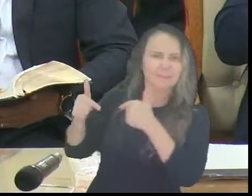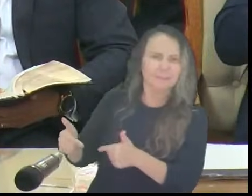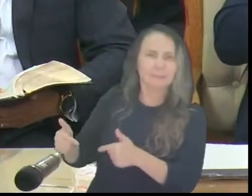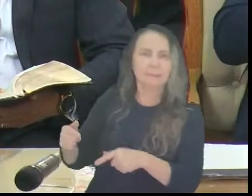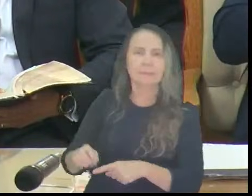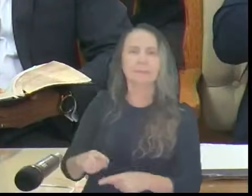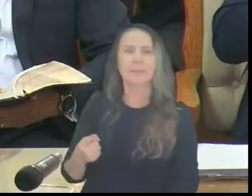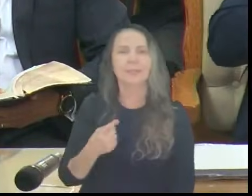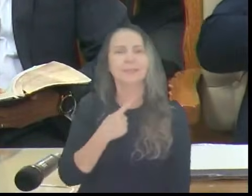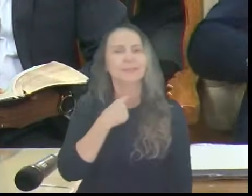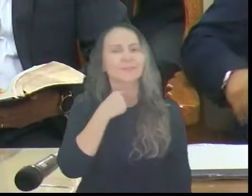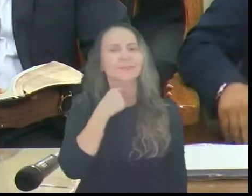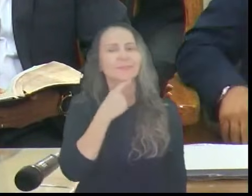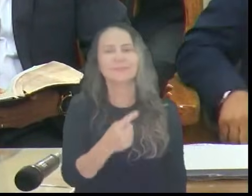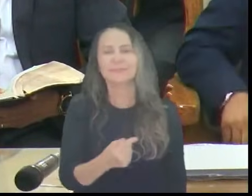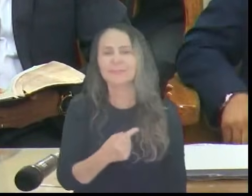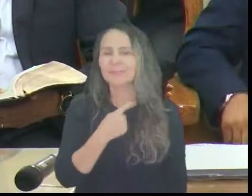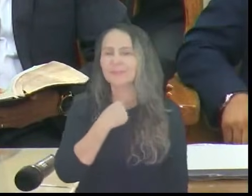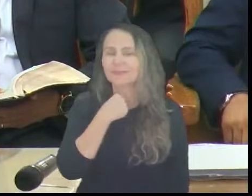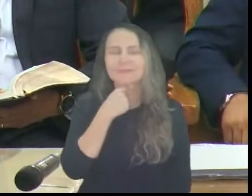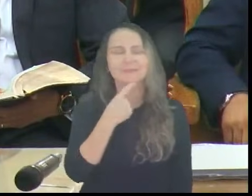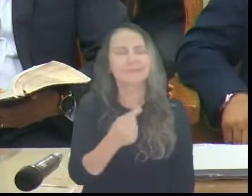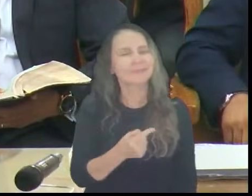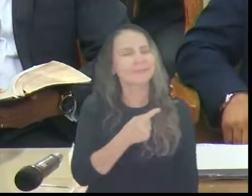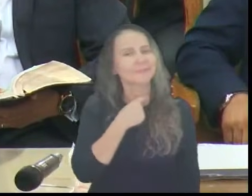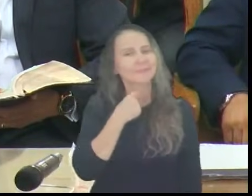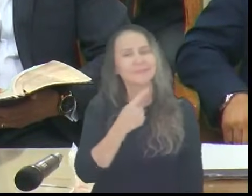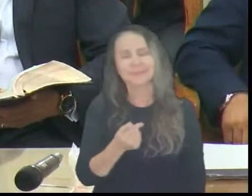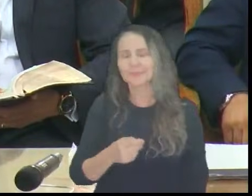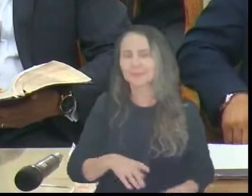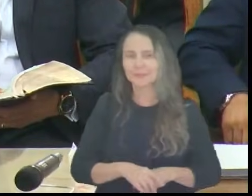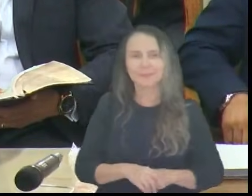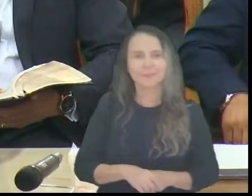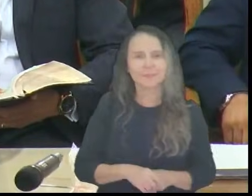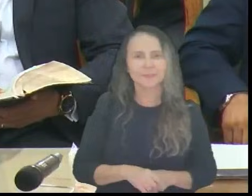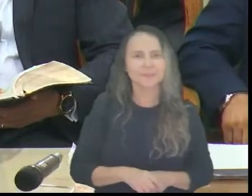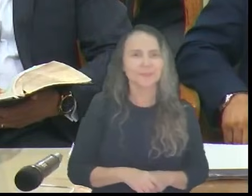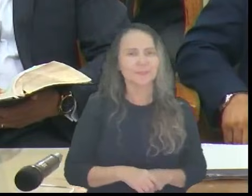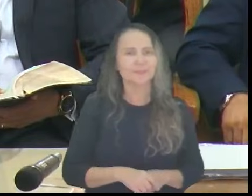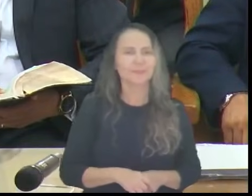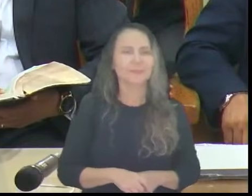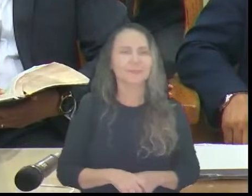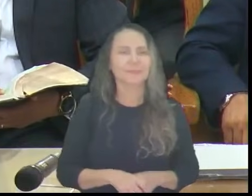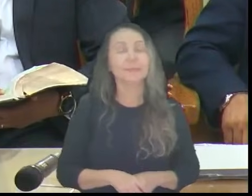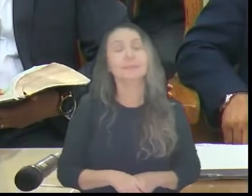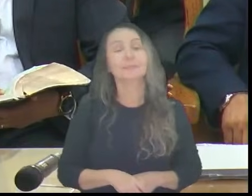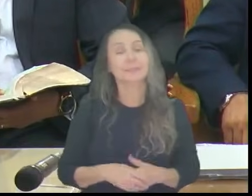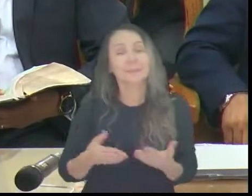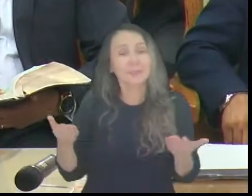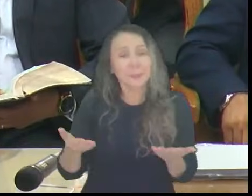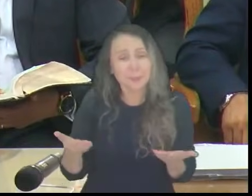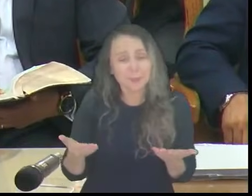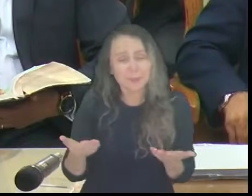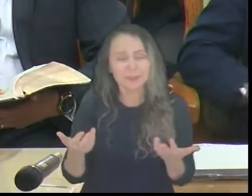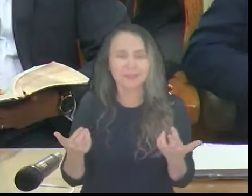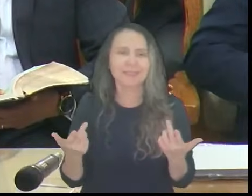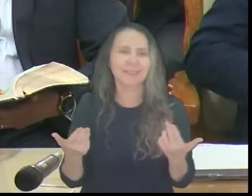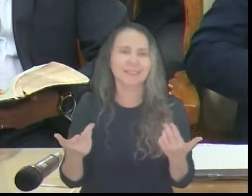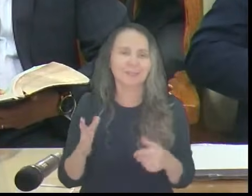jeito. Eles não puderam com os apóstolos e não vão poder com a igreja.